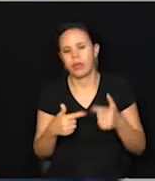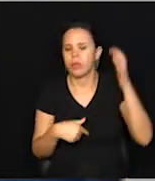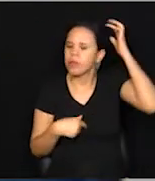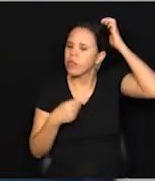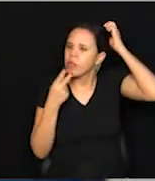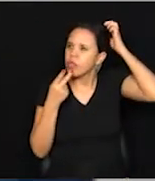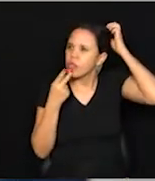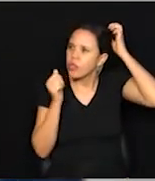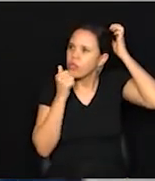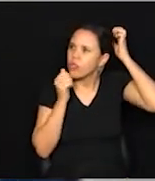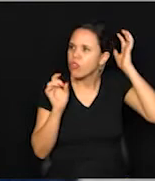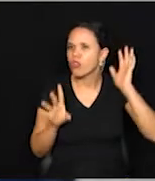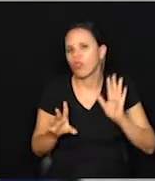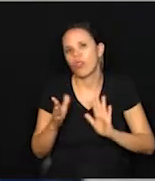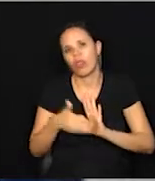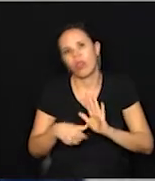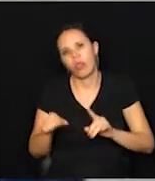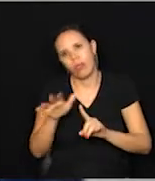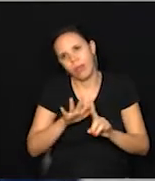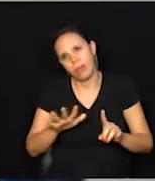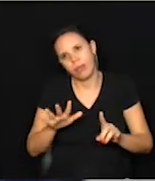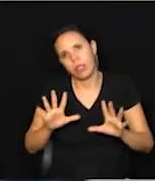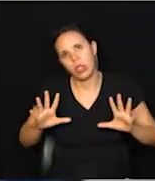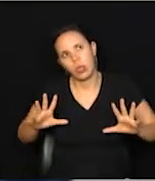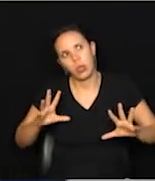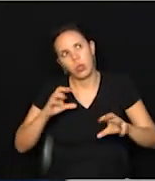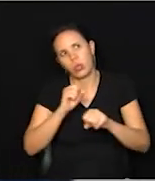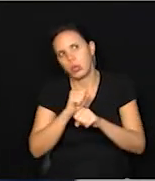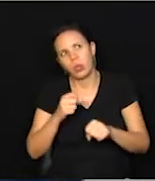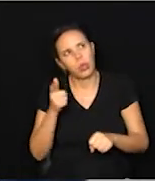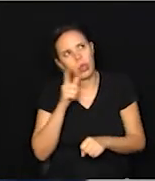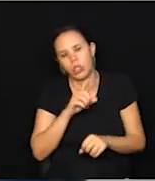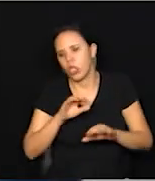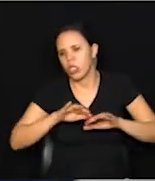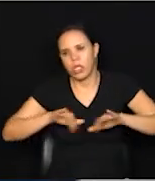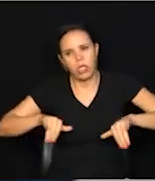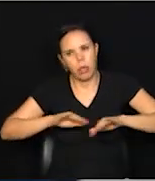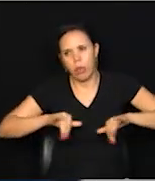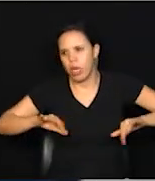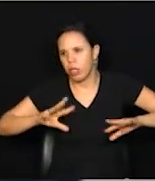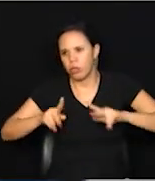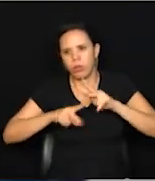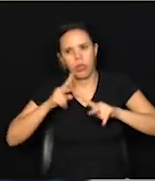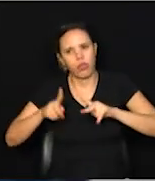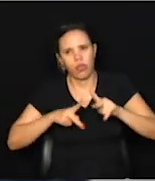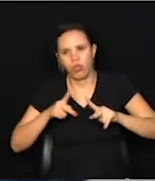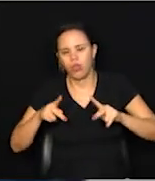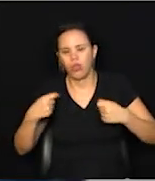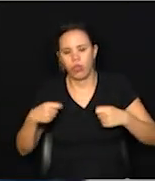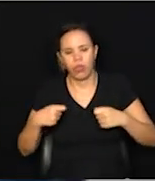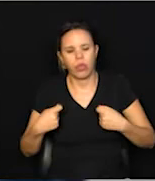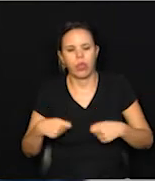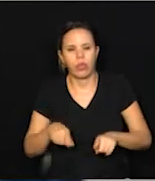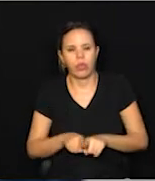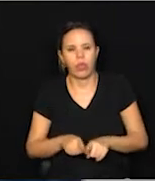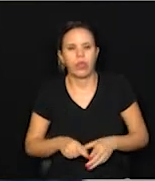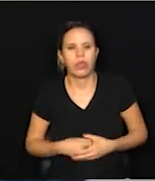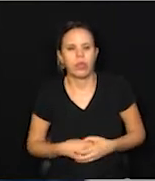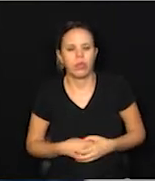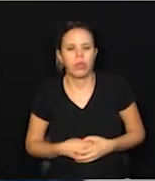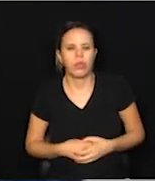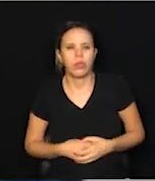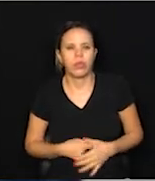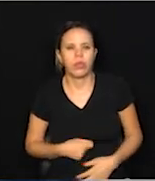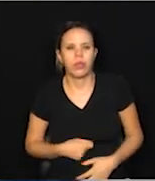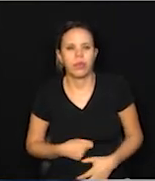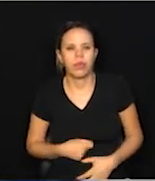em ciência. Mas a sociedade é um todo, a gente não consegue isolar totalmente as vozes dissonantes disso e que também